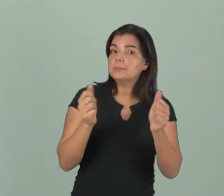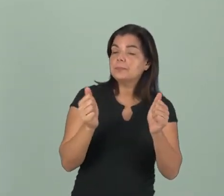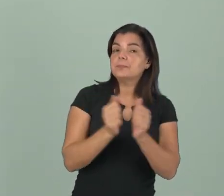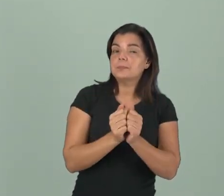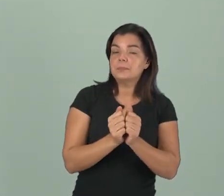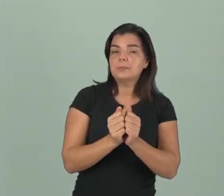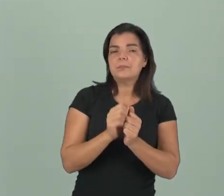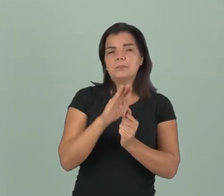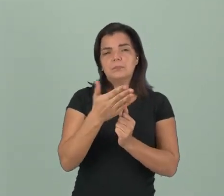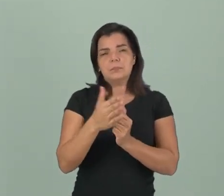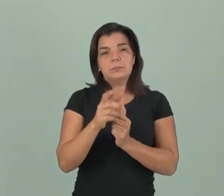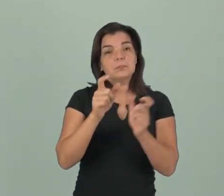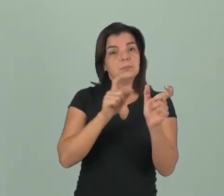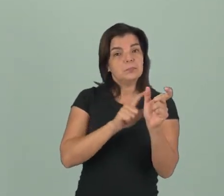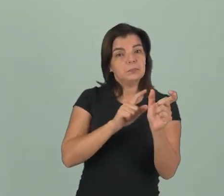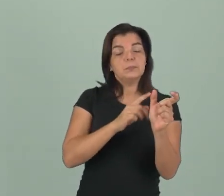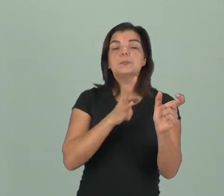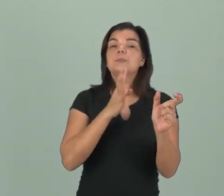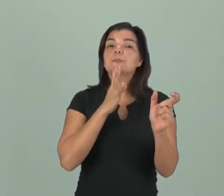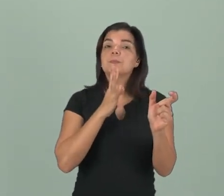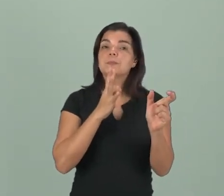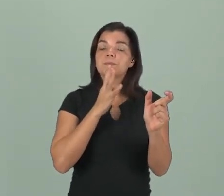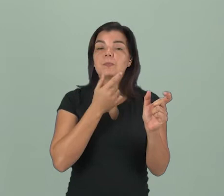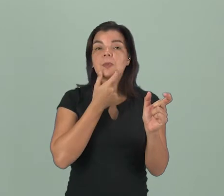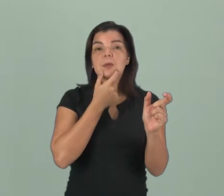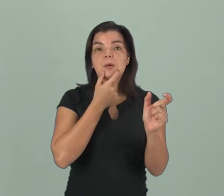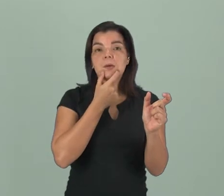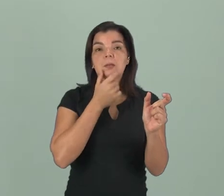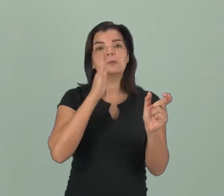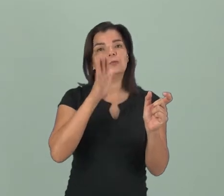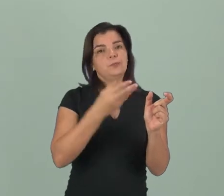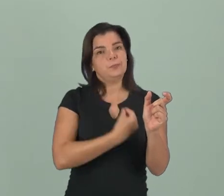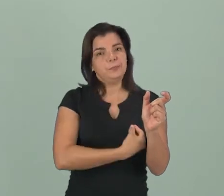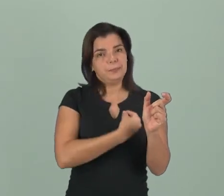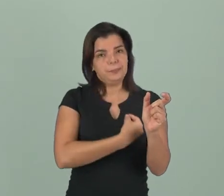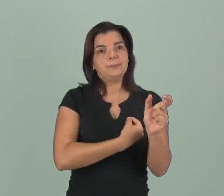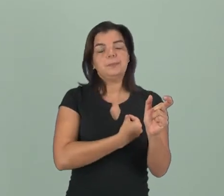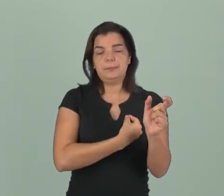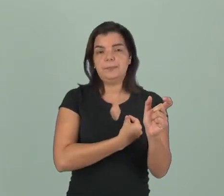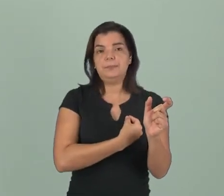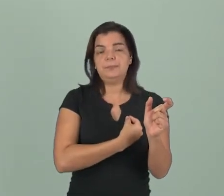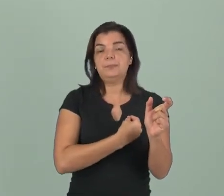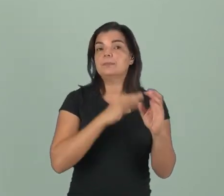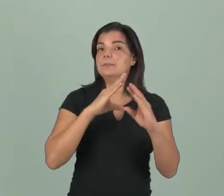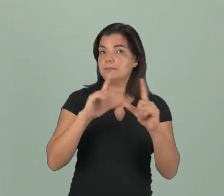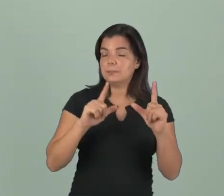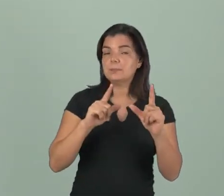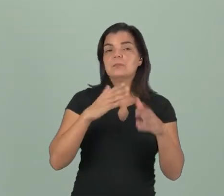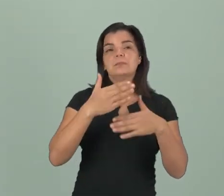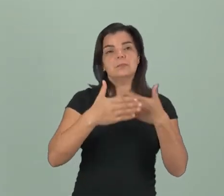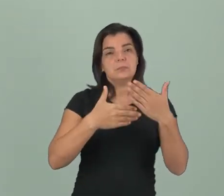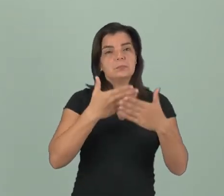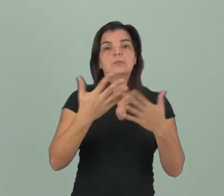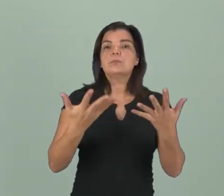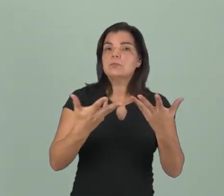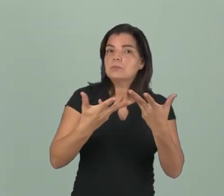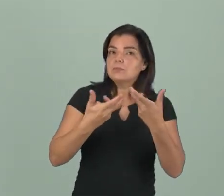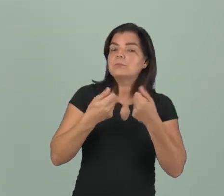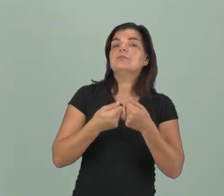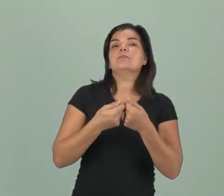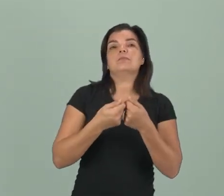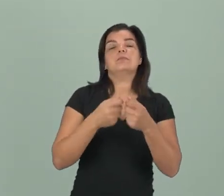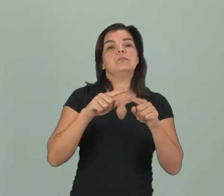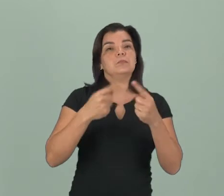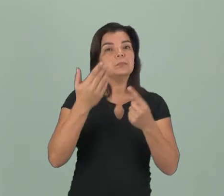mas a metade das palavras que a gente conhece hoje do inglês já existiam essa fase OK é claro que passou por alguns aprimora